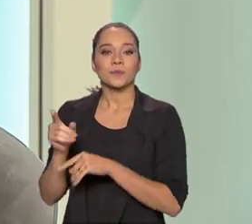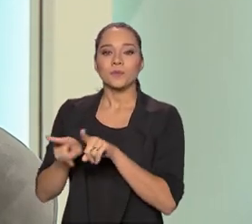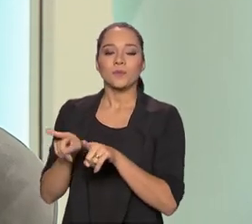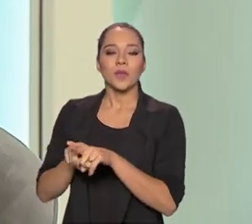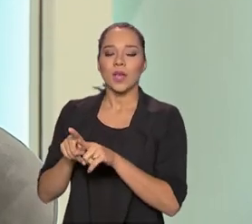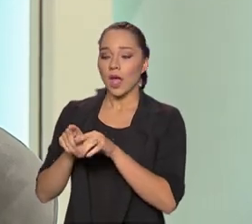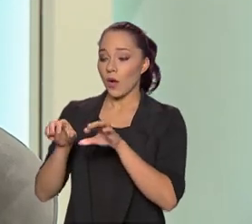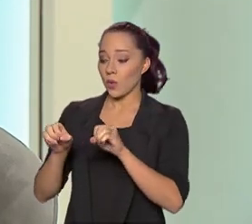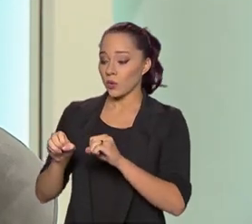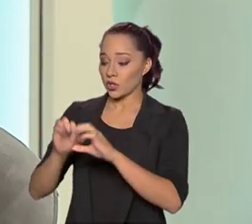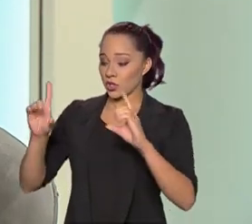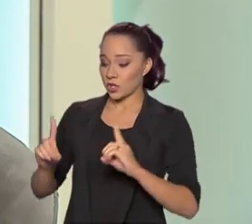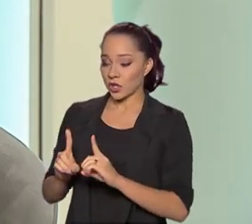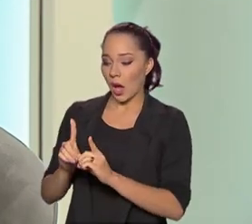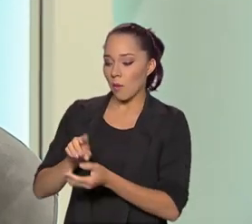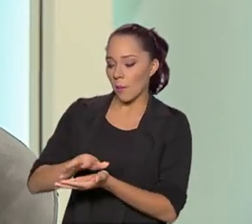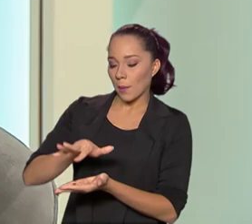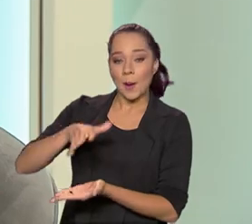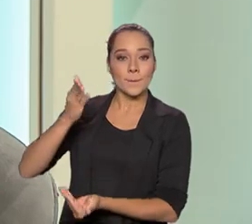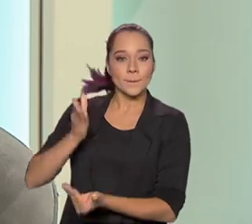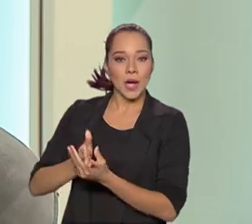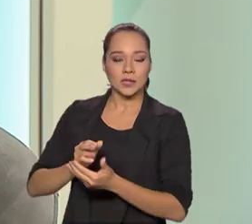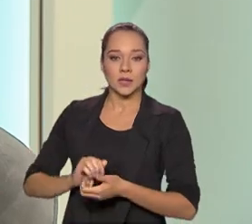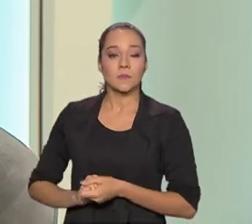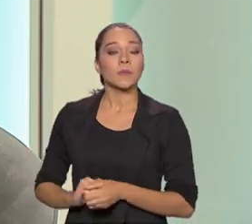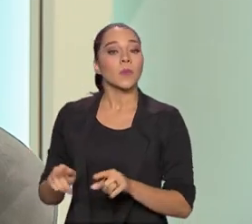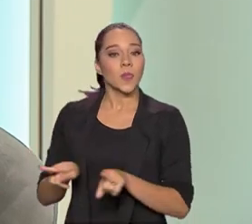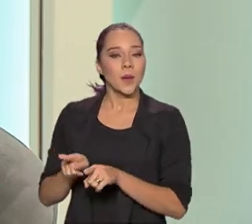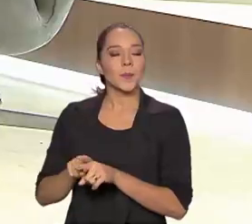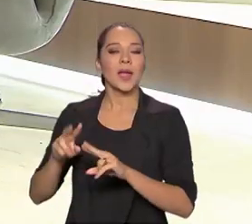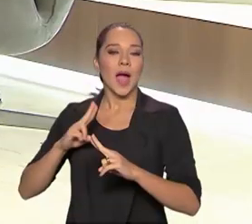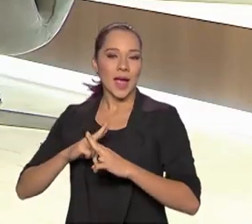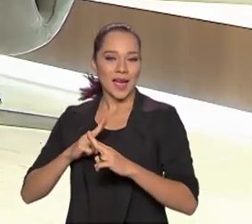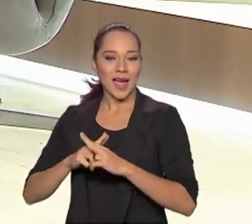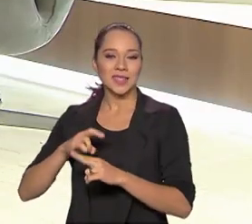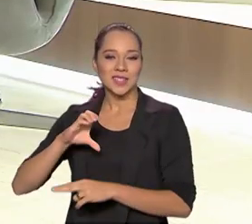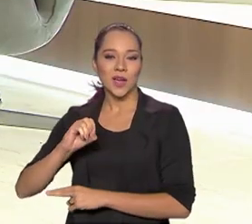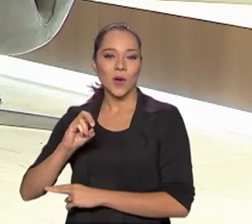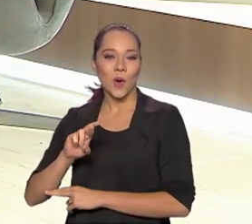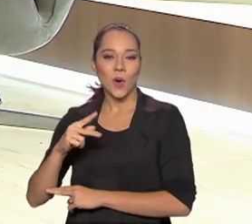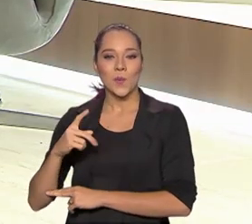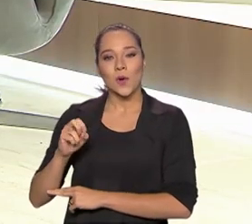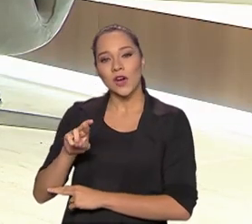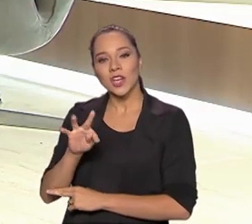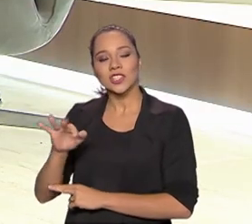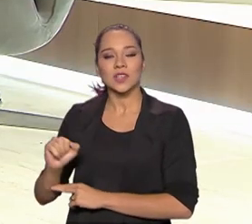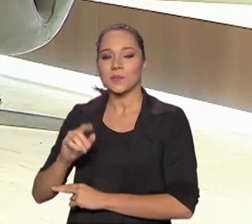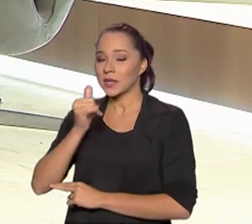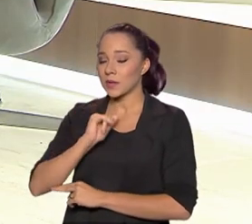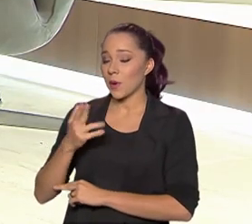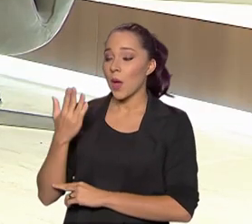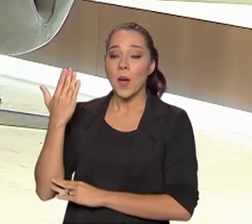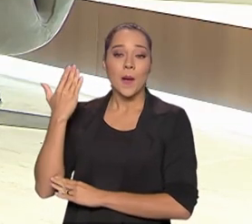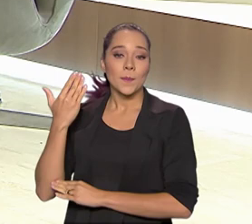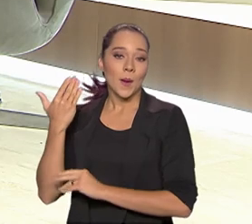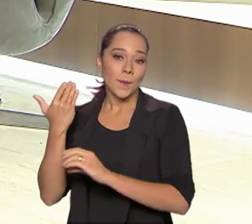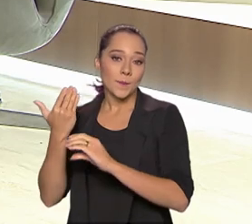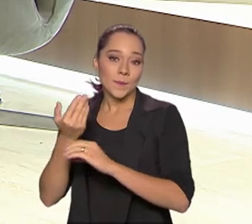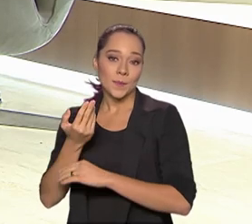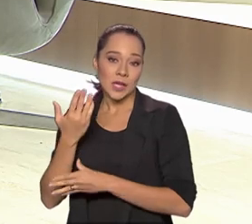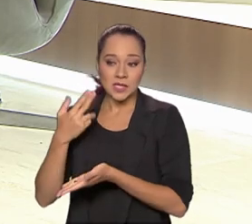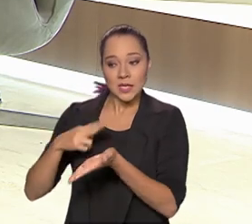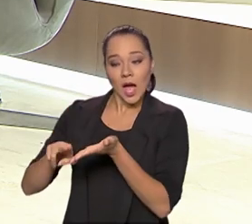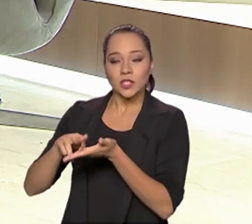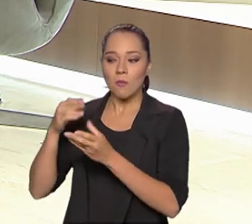dossiê digital eletrônico e a caixa corporativa, que por meio de uma mensagem de e-mail, os